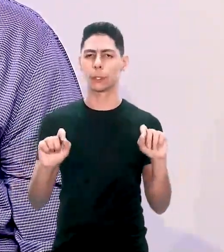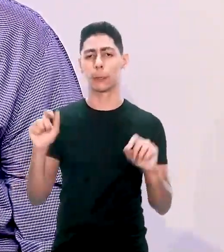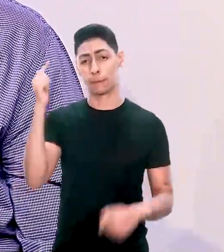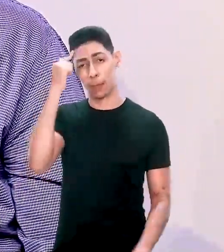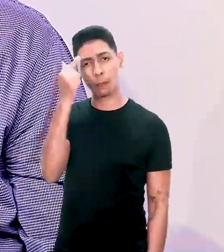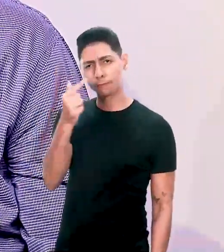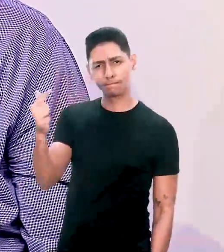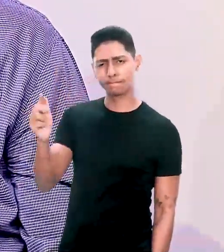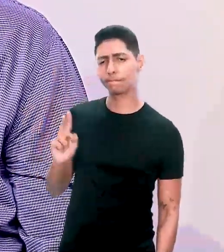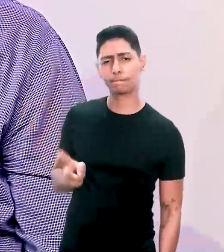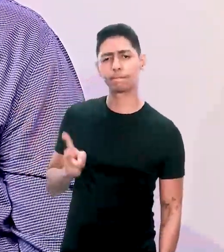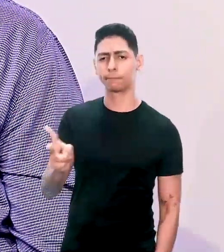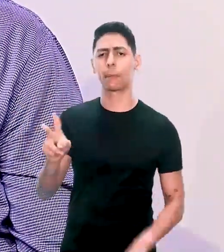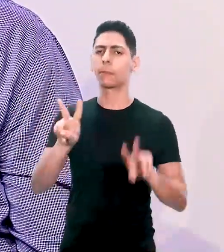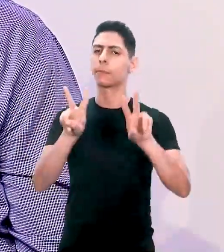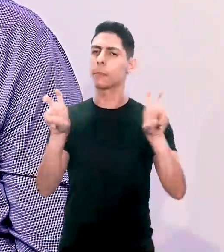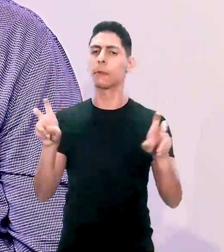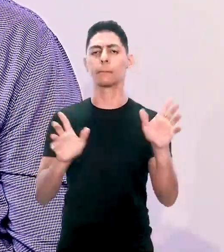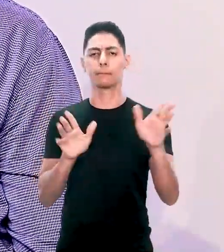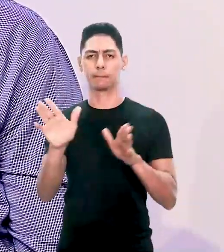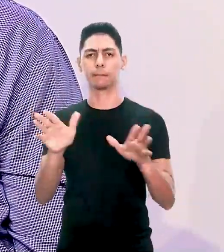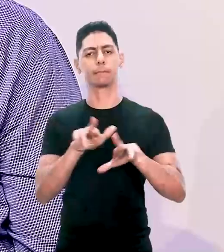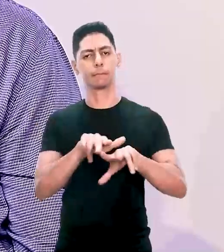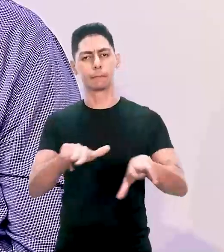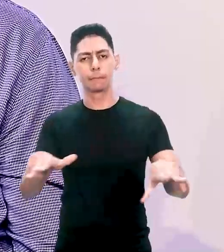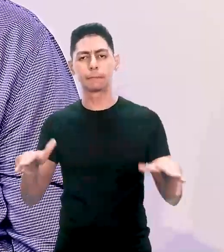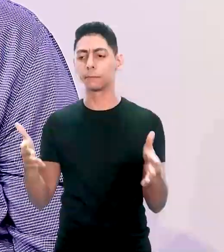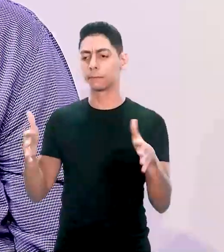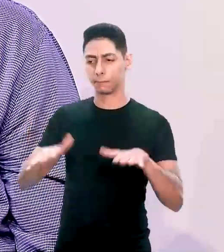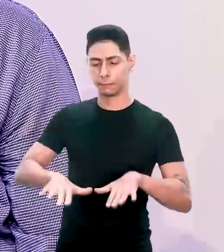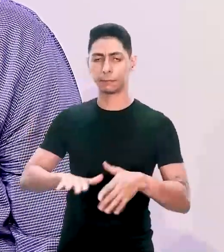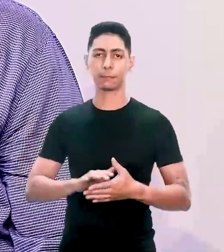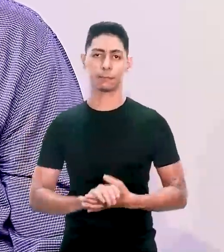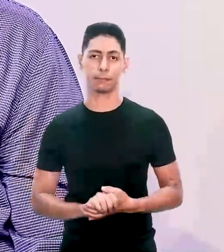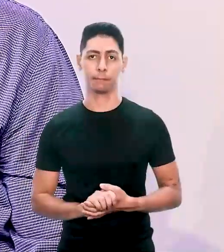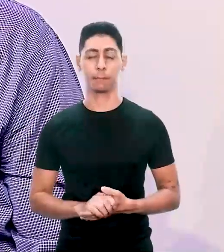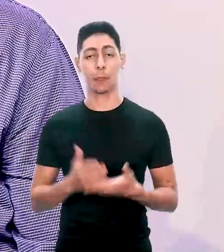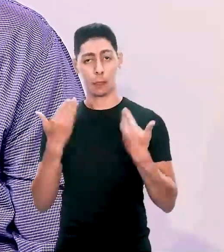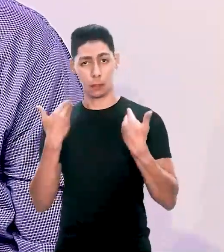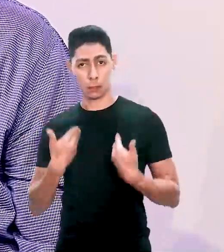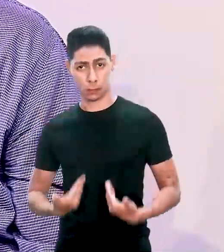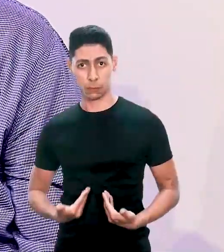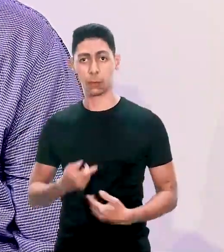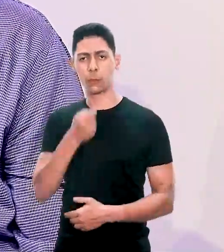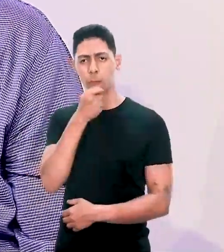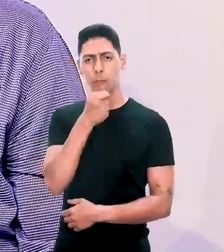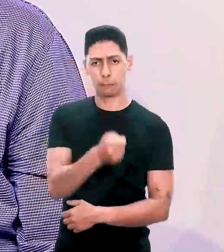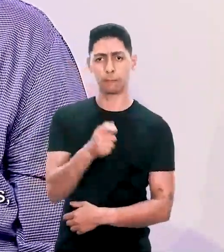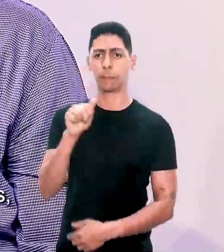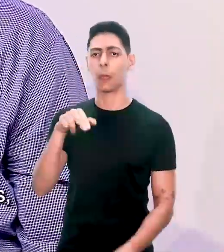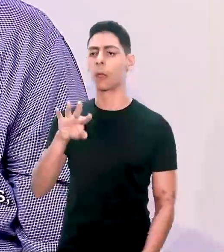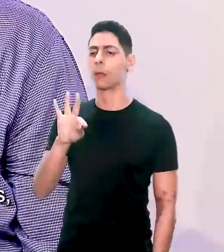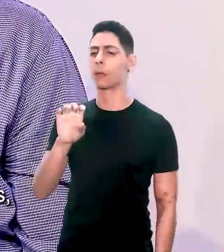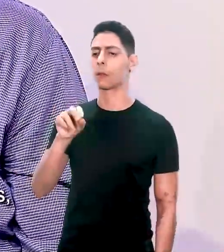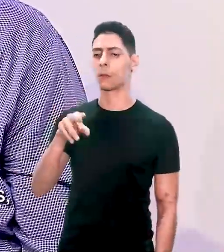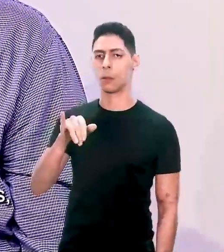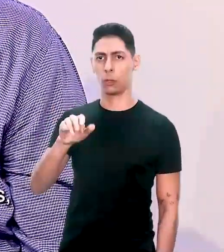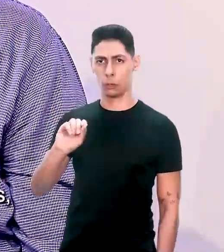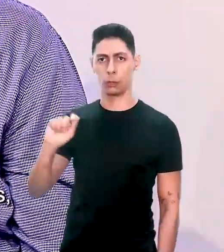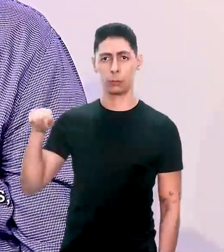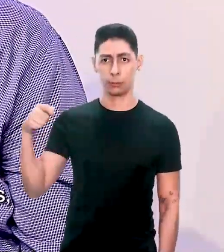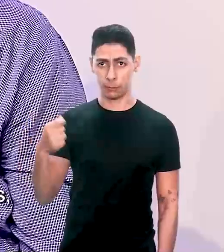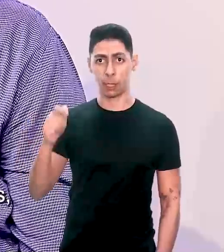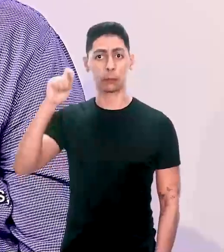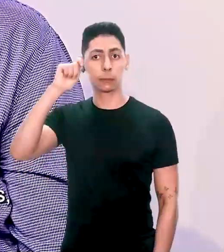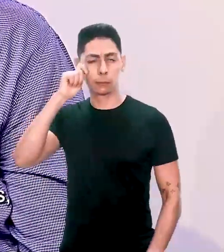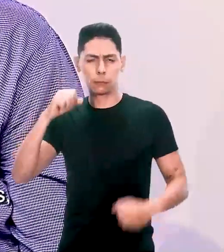a acessibilidade, diversidade e inclusão. Eu sou o jornalista Antônio José, sou um homem